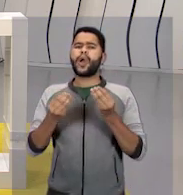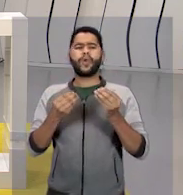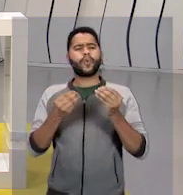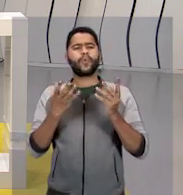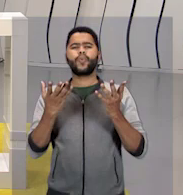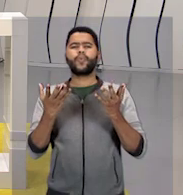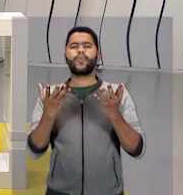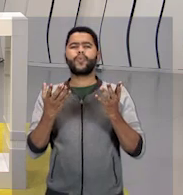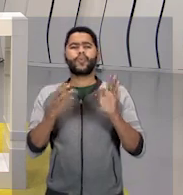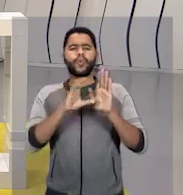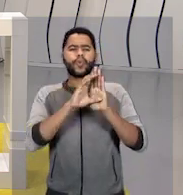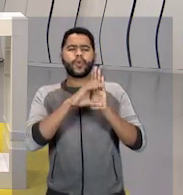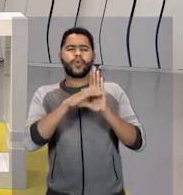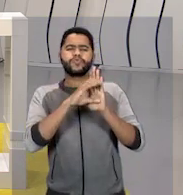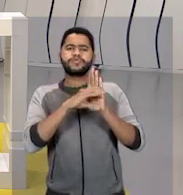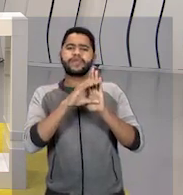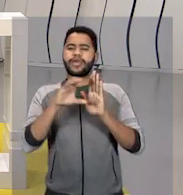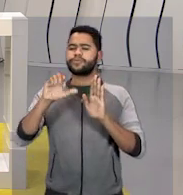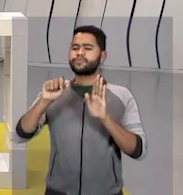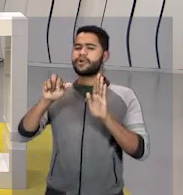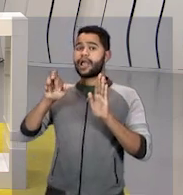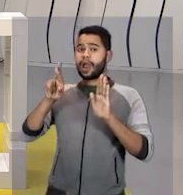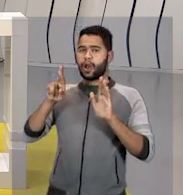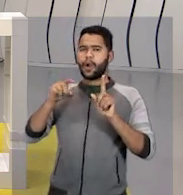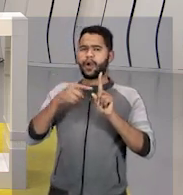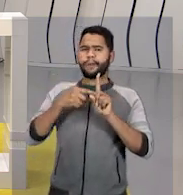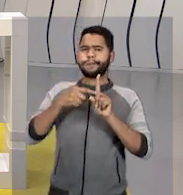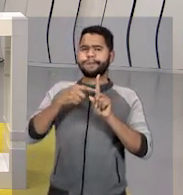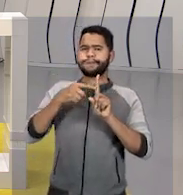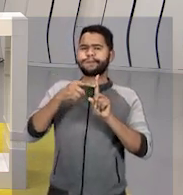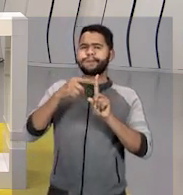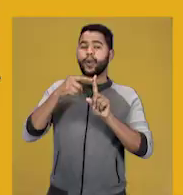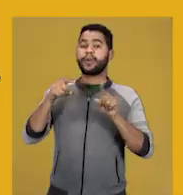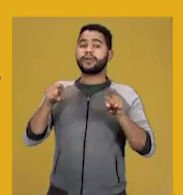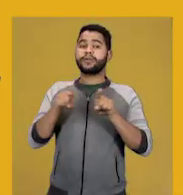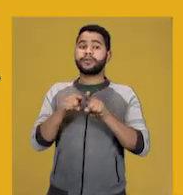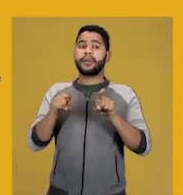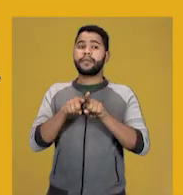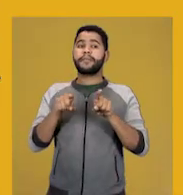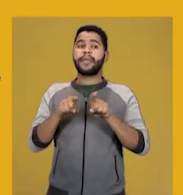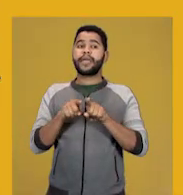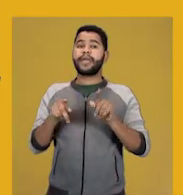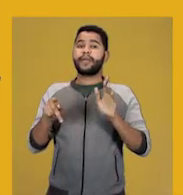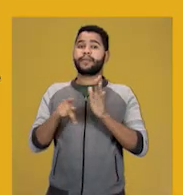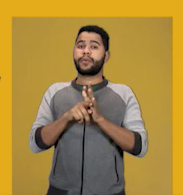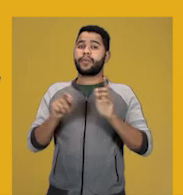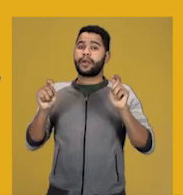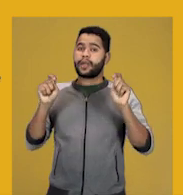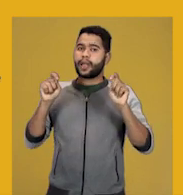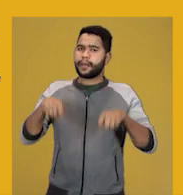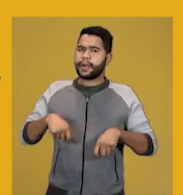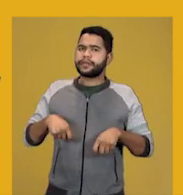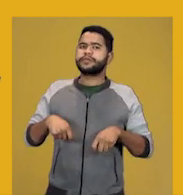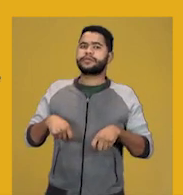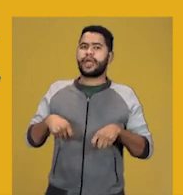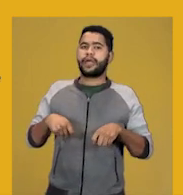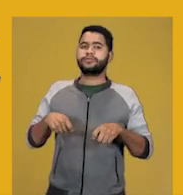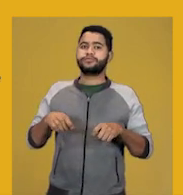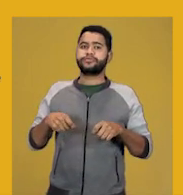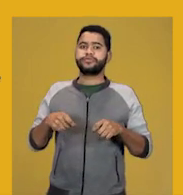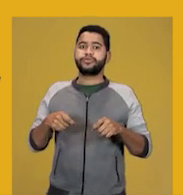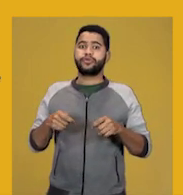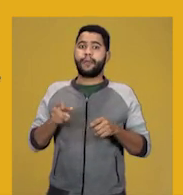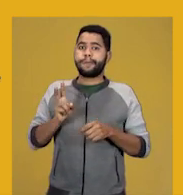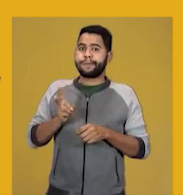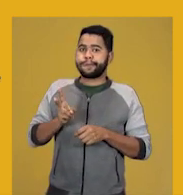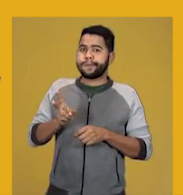suas medidas. Além dele, falaremos também a respeito da capacidade térmica e do